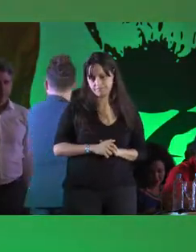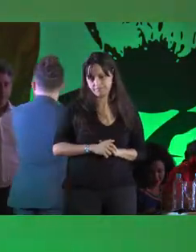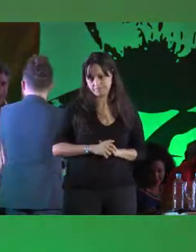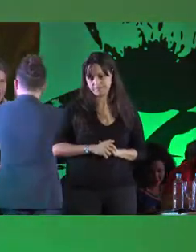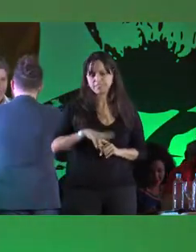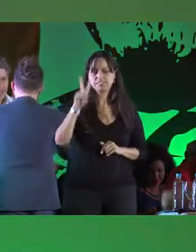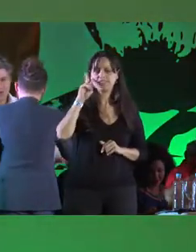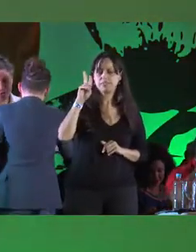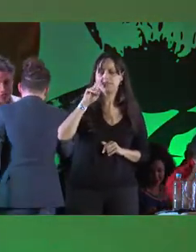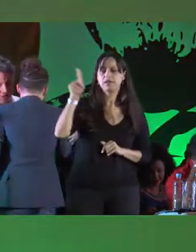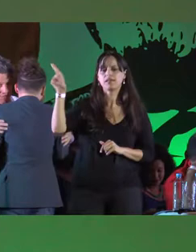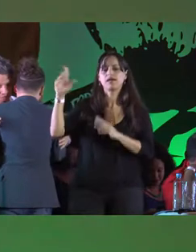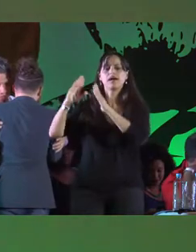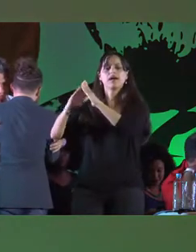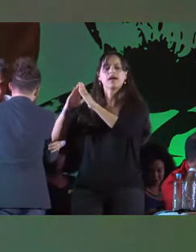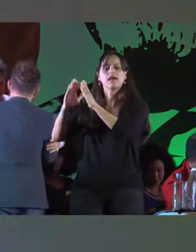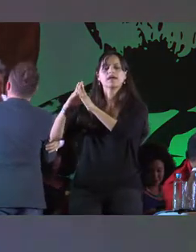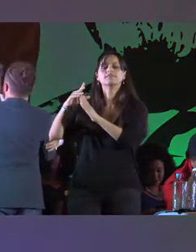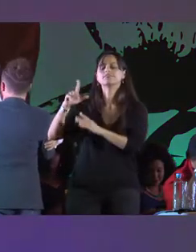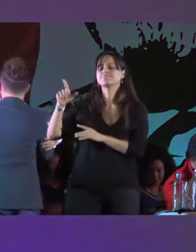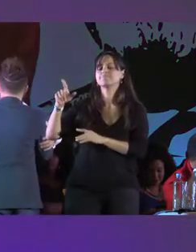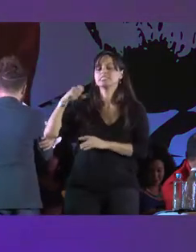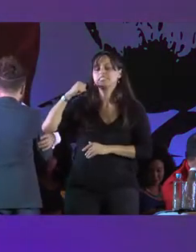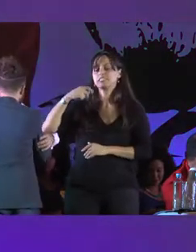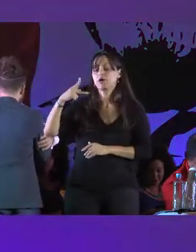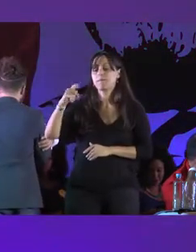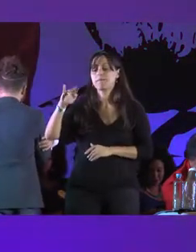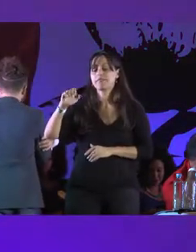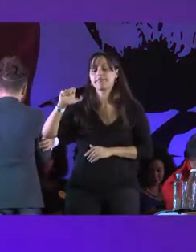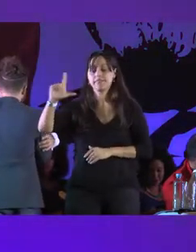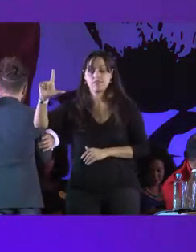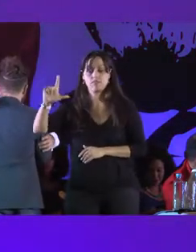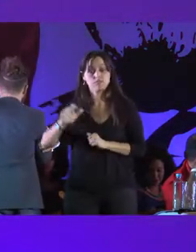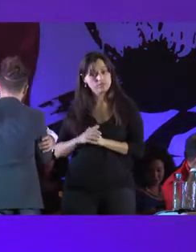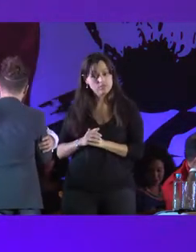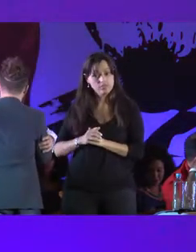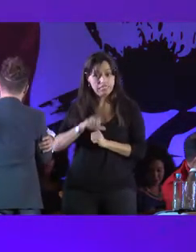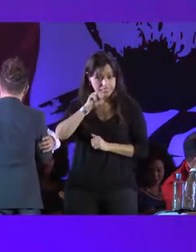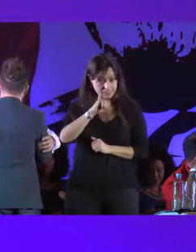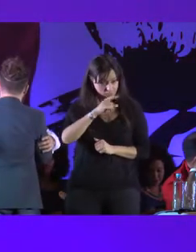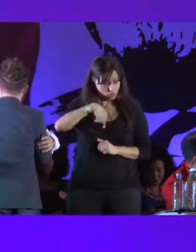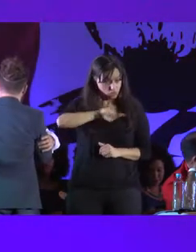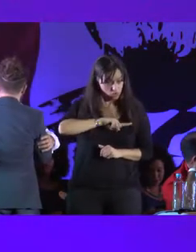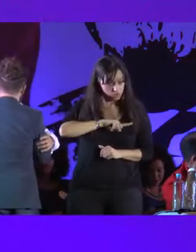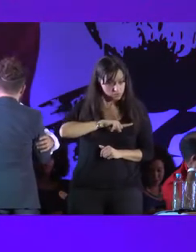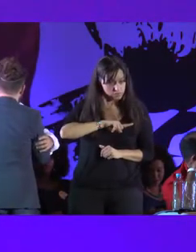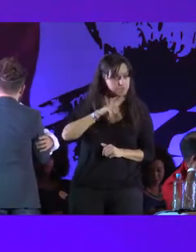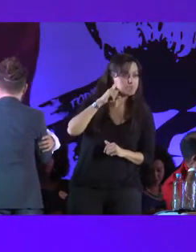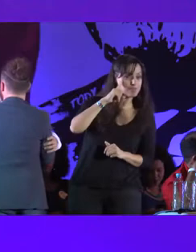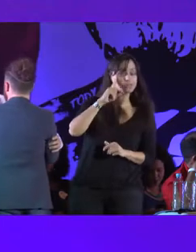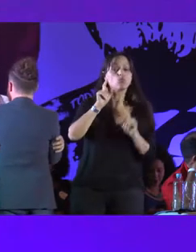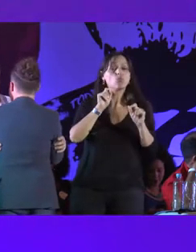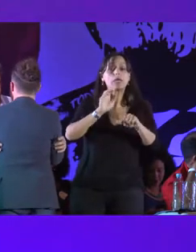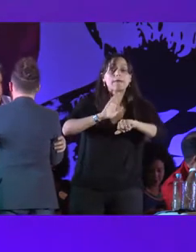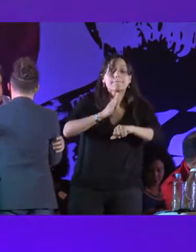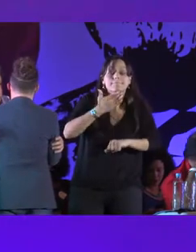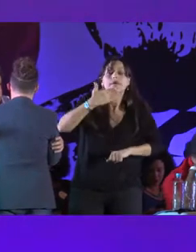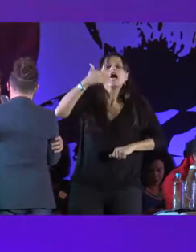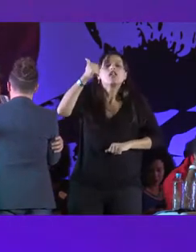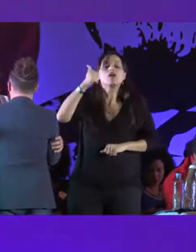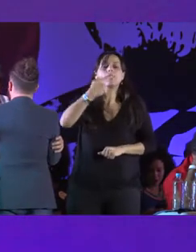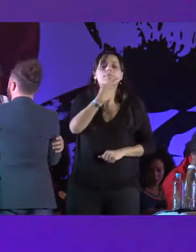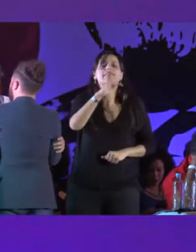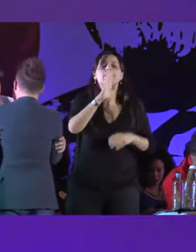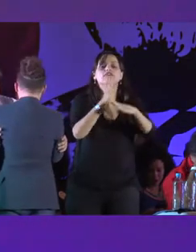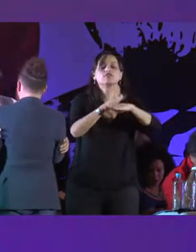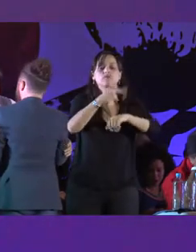a gente quiser lembrar o benefício que o nosso partido fez para o país, é só a gente